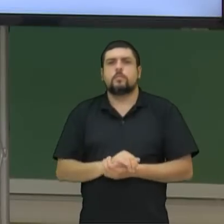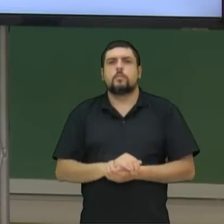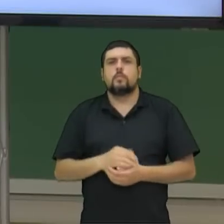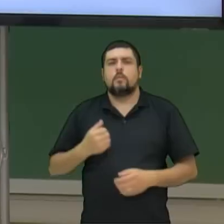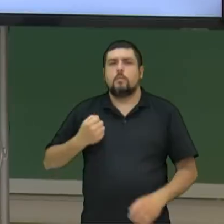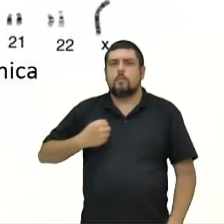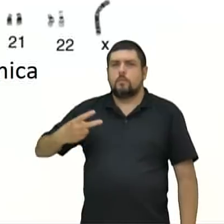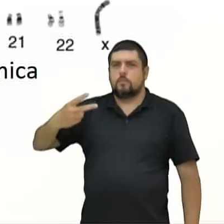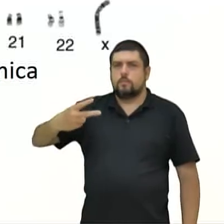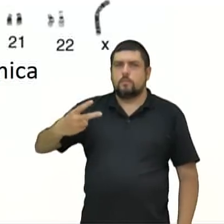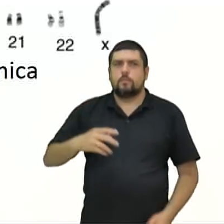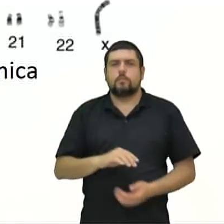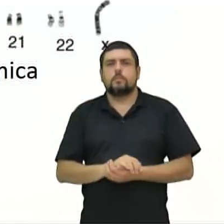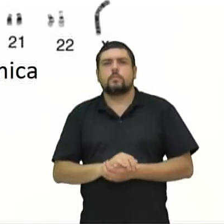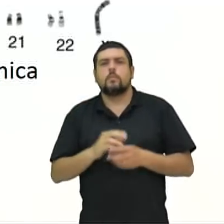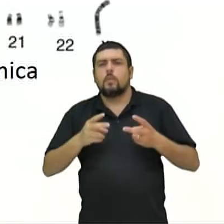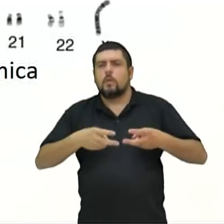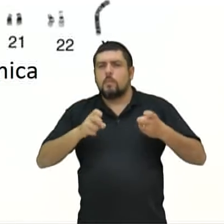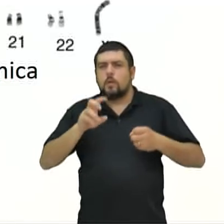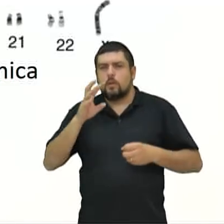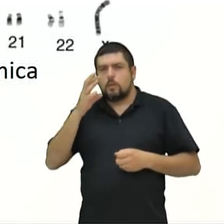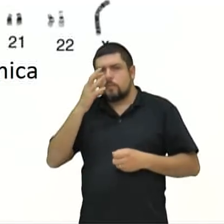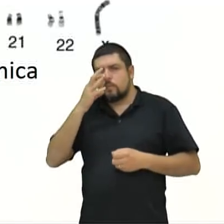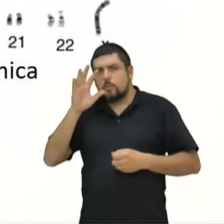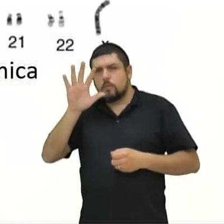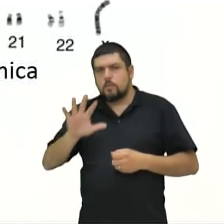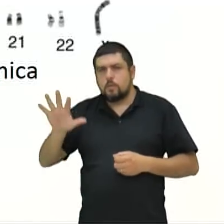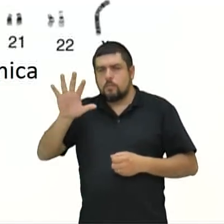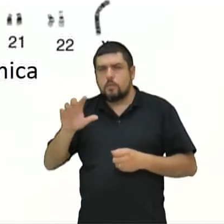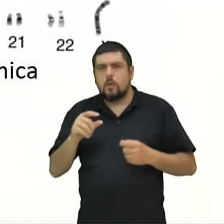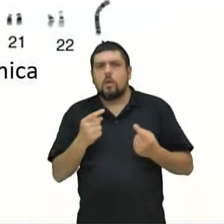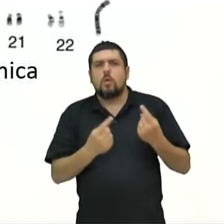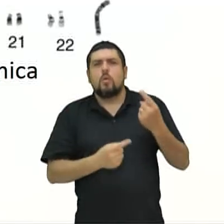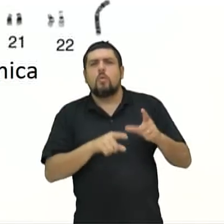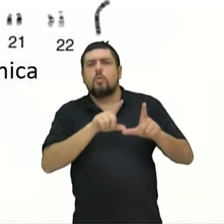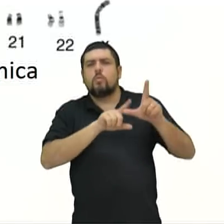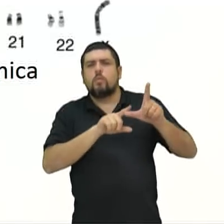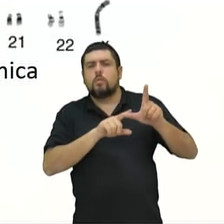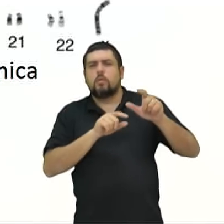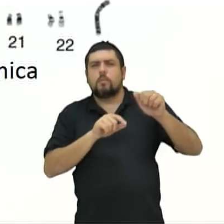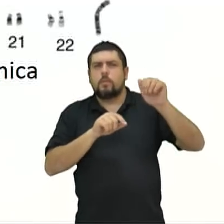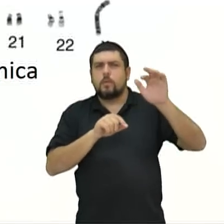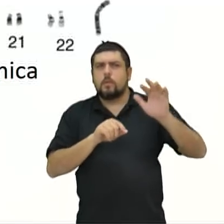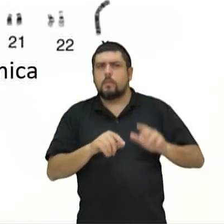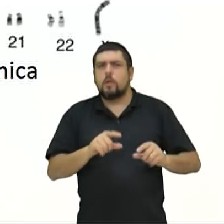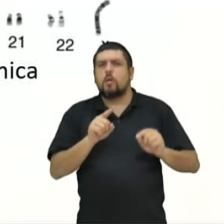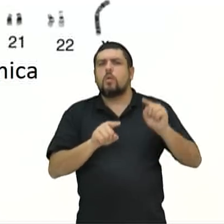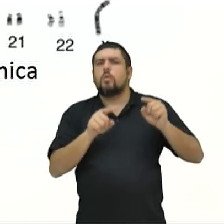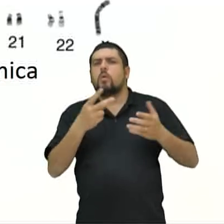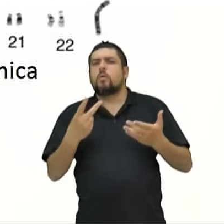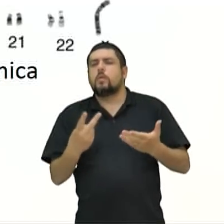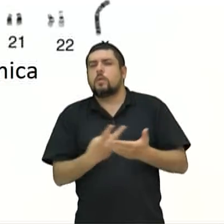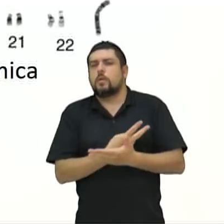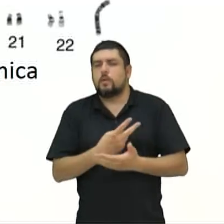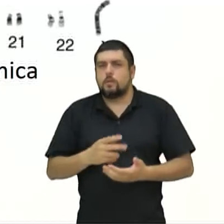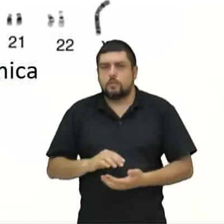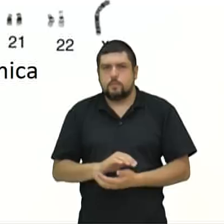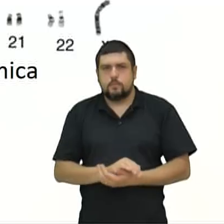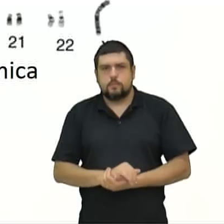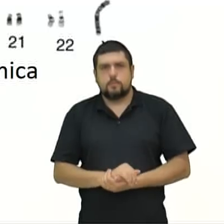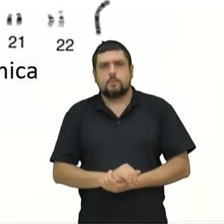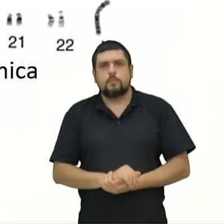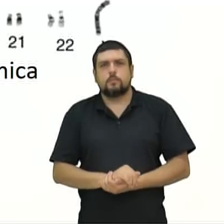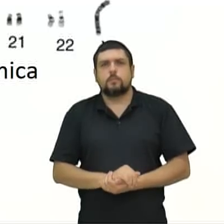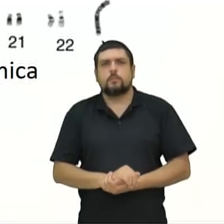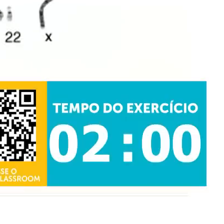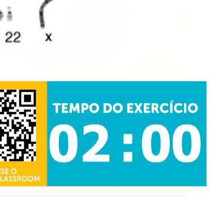2. Observe a imagem abaixo e marque a alternativa incorreta. Então, olhem para mim esse cariótipo e achem para mim qual que é a alternativa